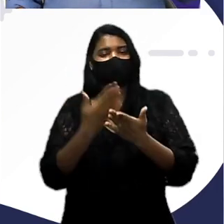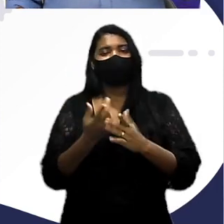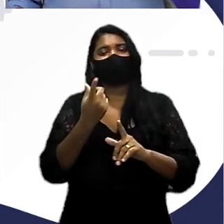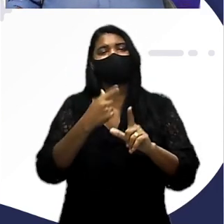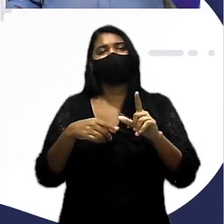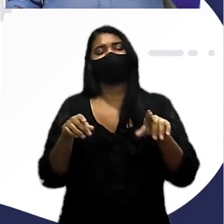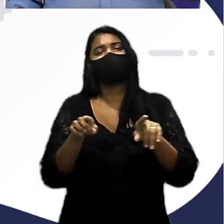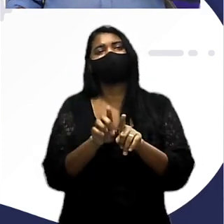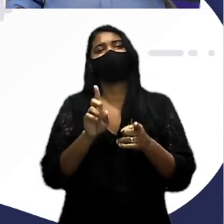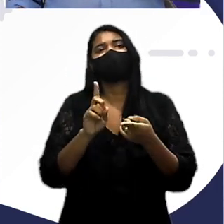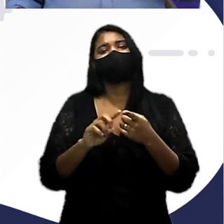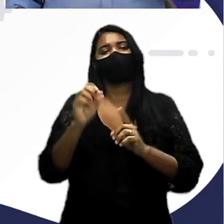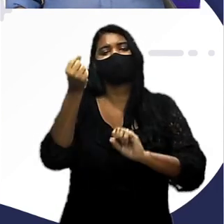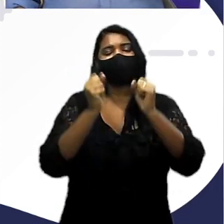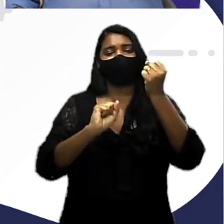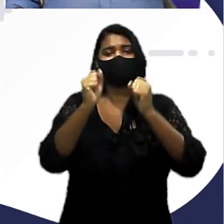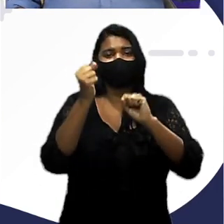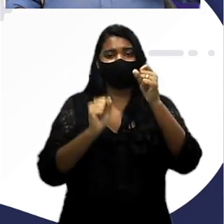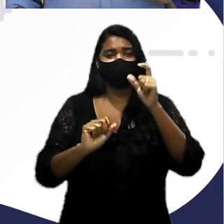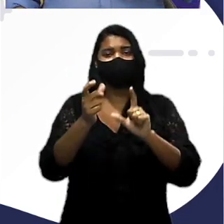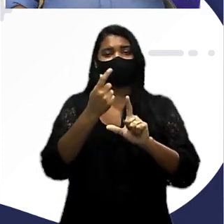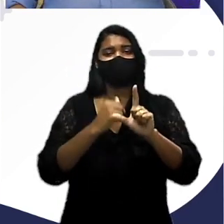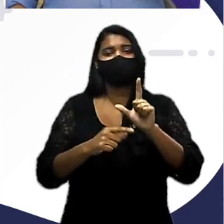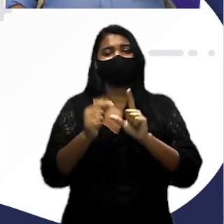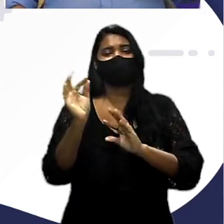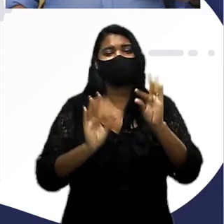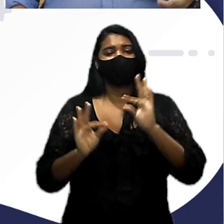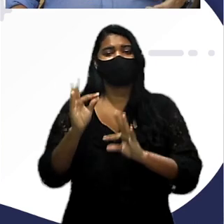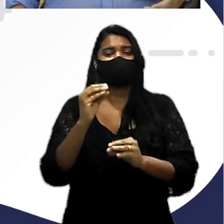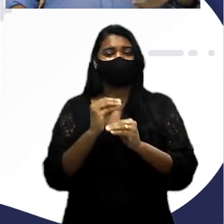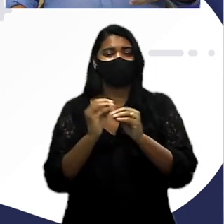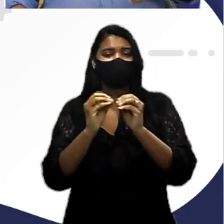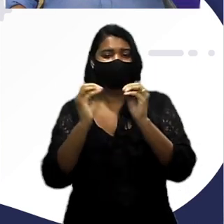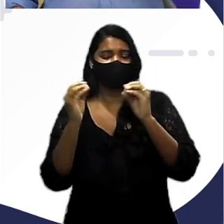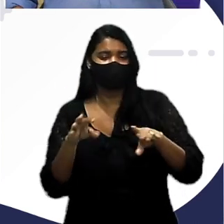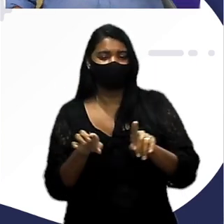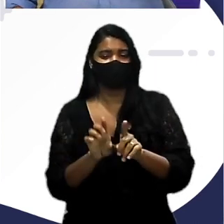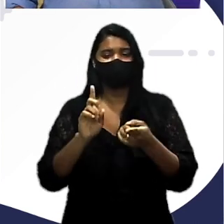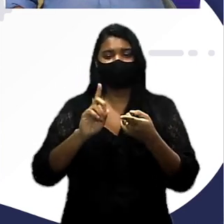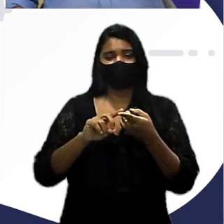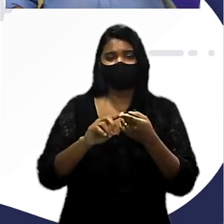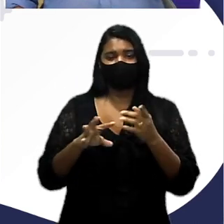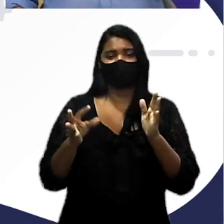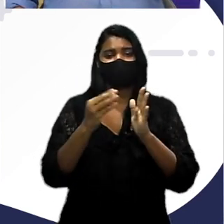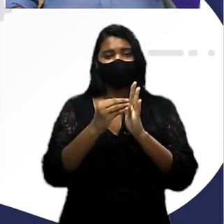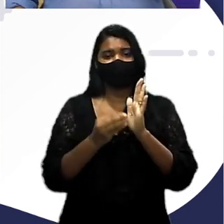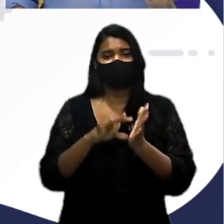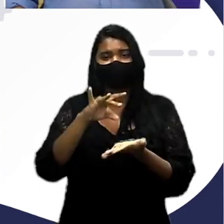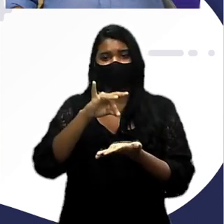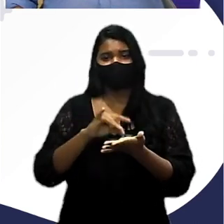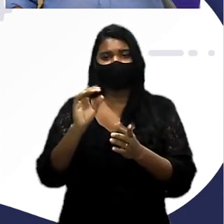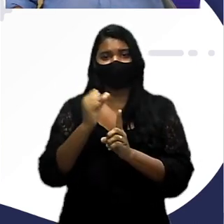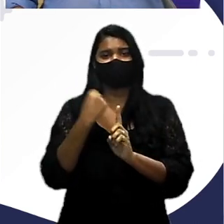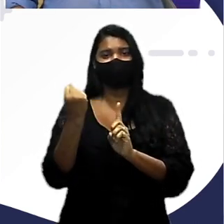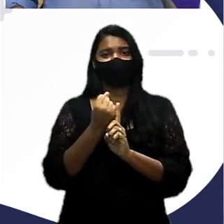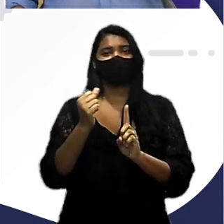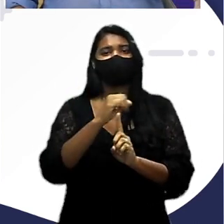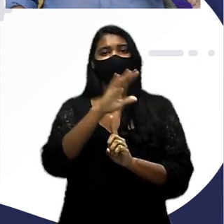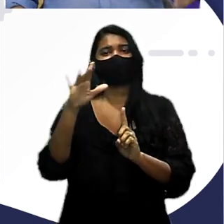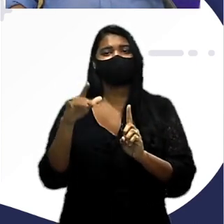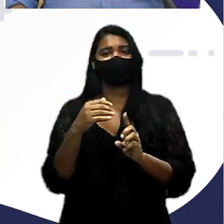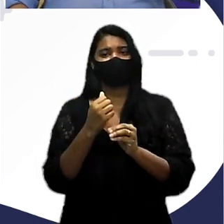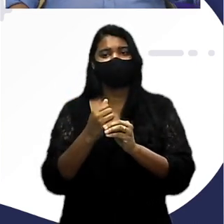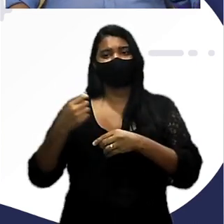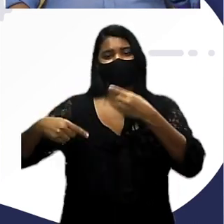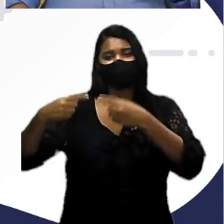de uma lógica industrial, que ela foi formatada, ela foi criada dentro de uma realidade social, política,